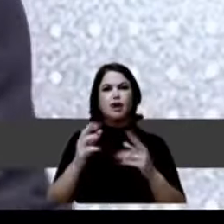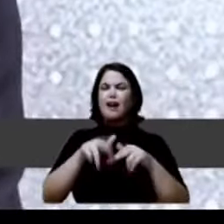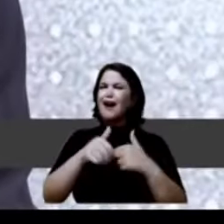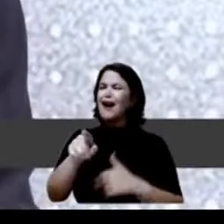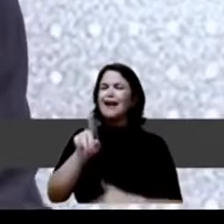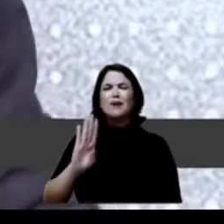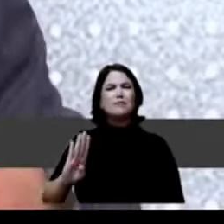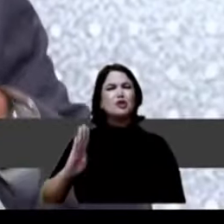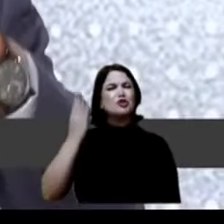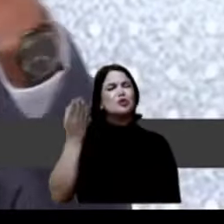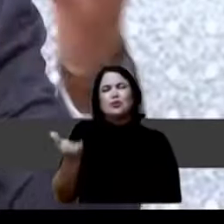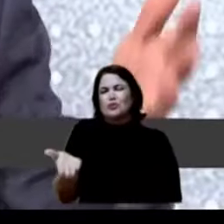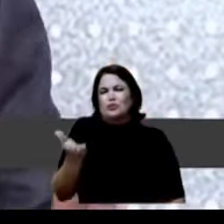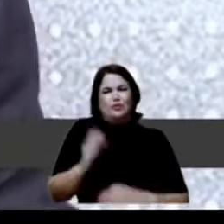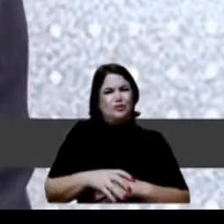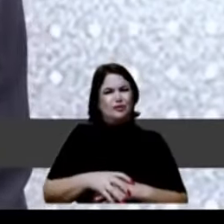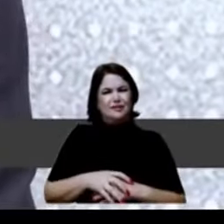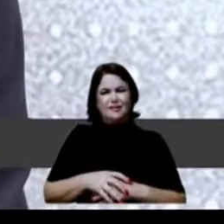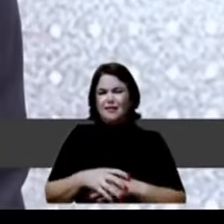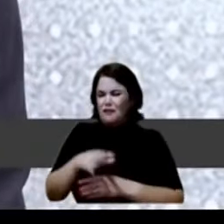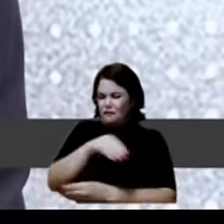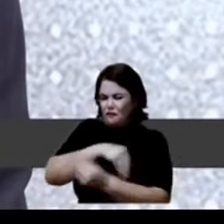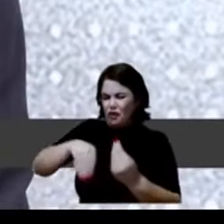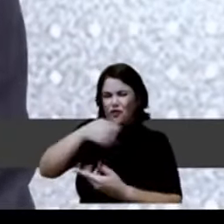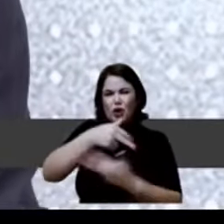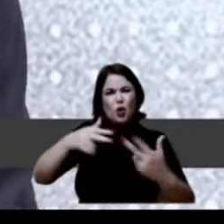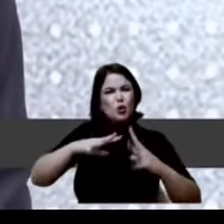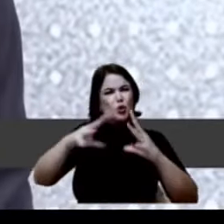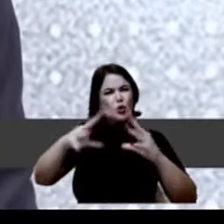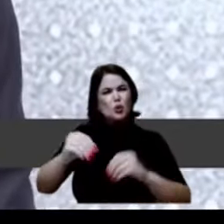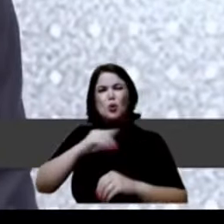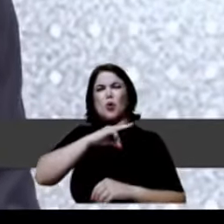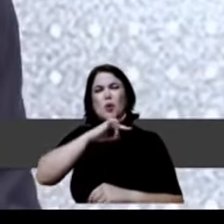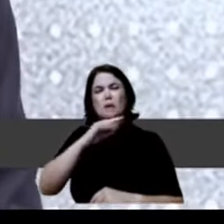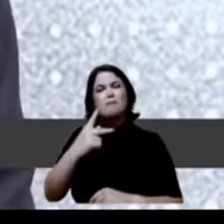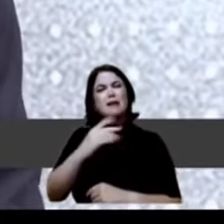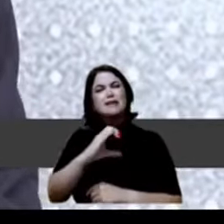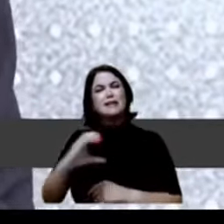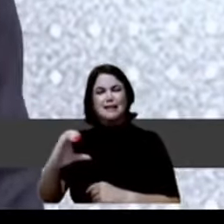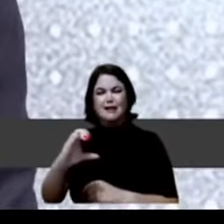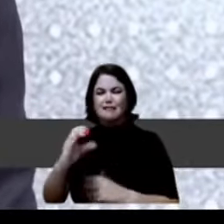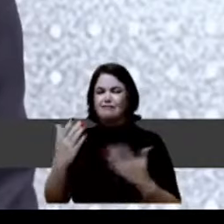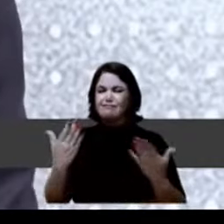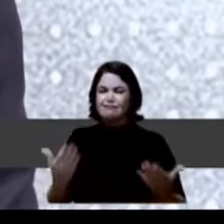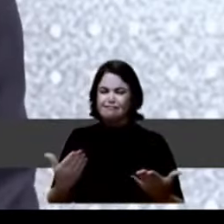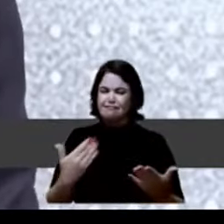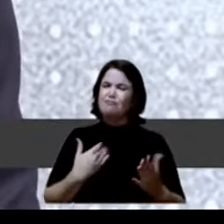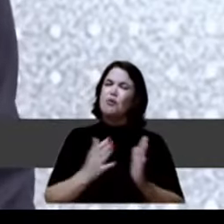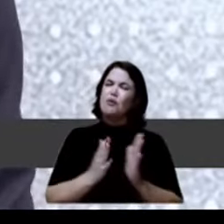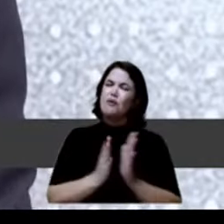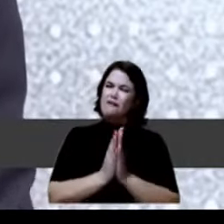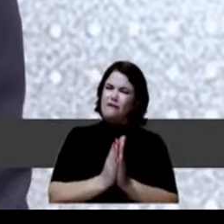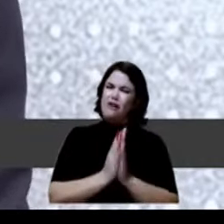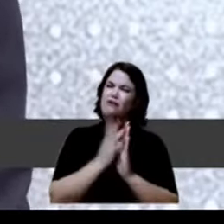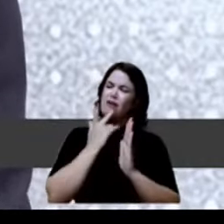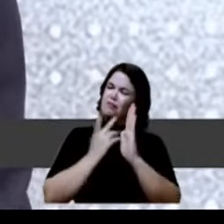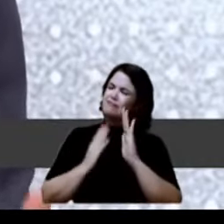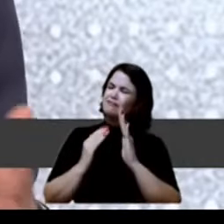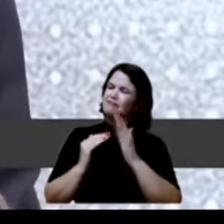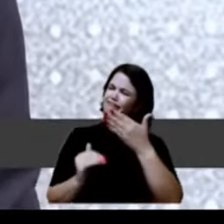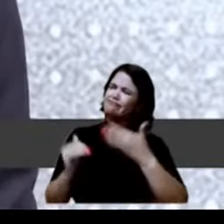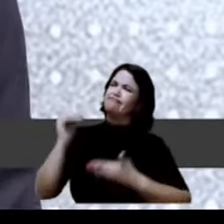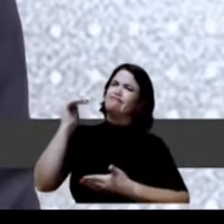uma farsa. Envolvido com tudo que é de coisa ruim, de PCC. Olha, cara, vamos elevar o nível aqui. Vamos elevar o nível,